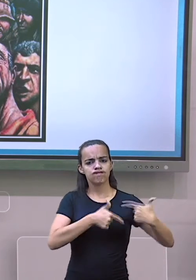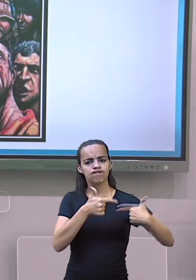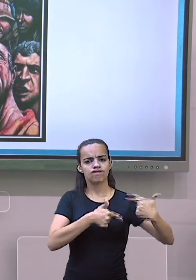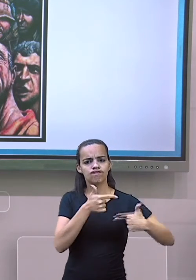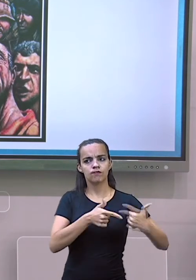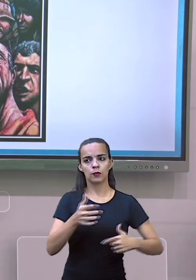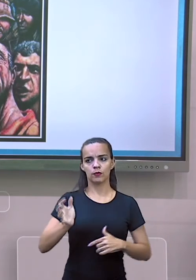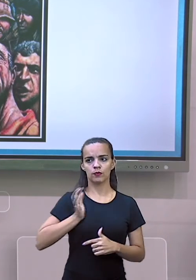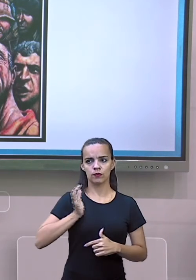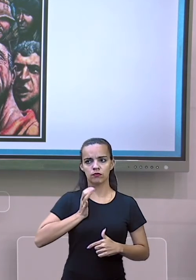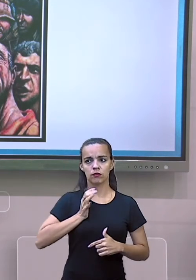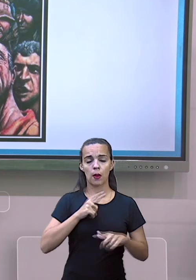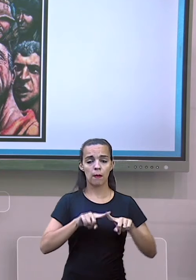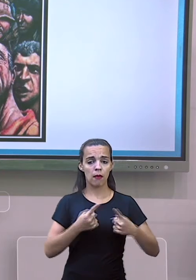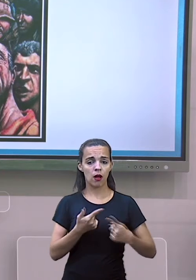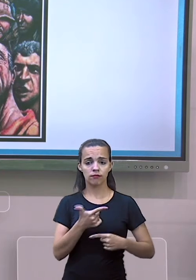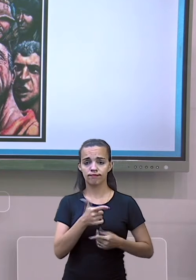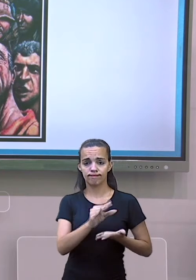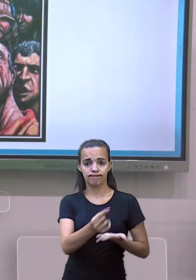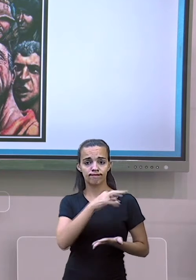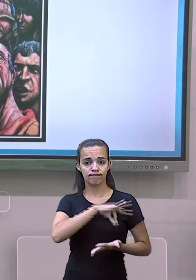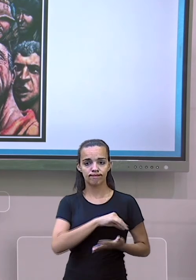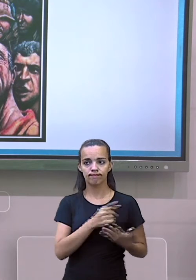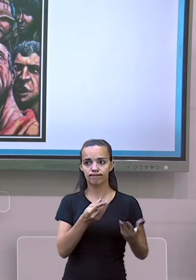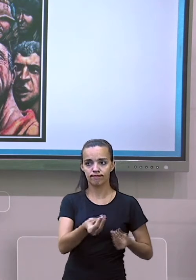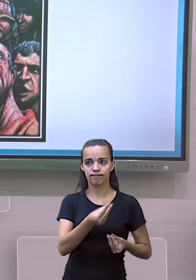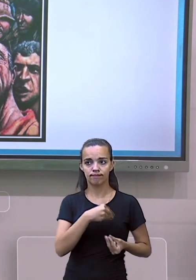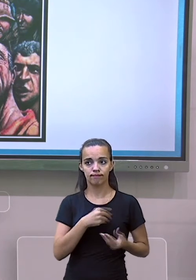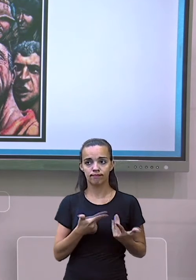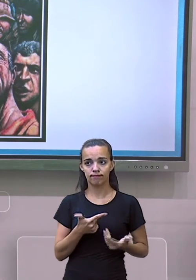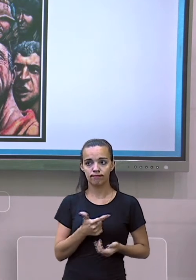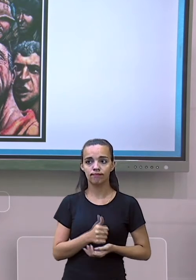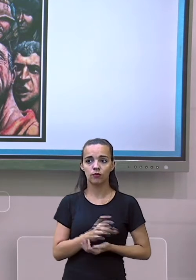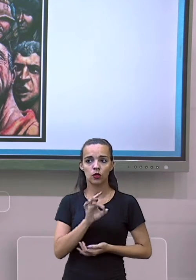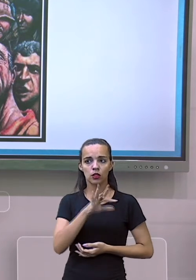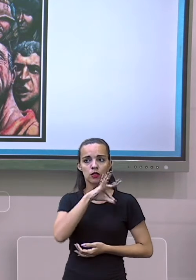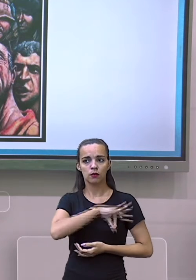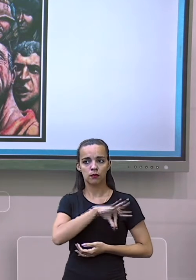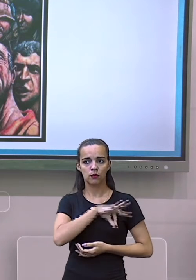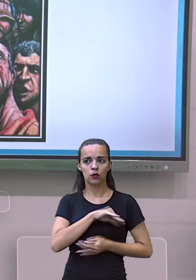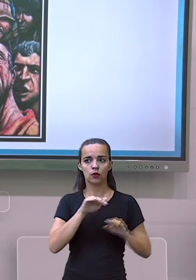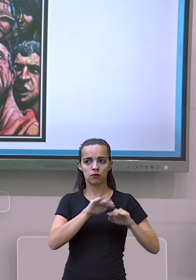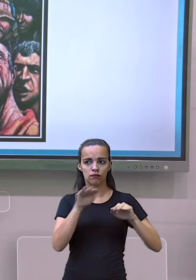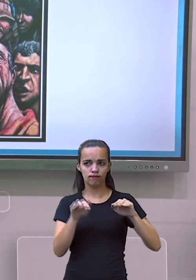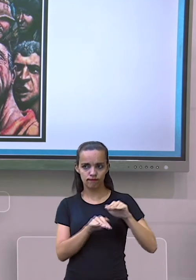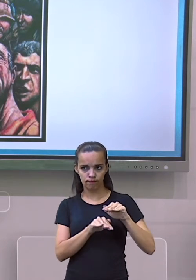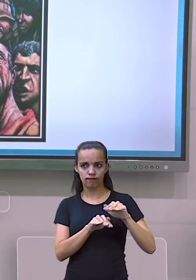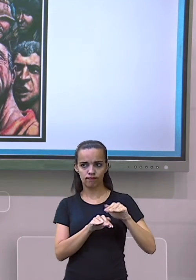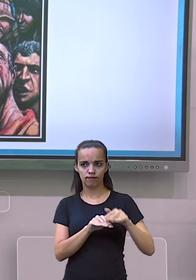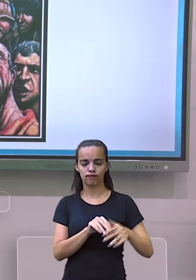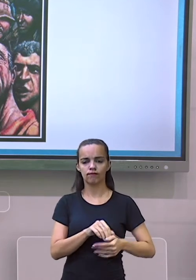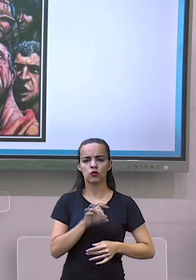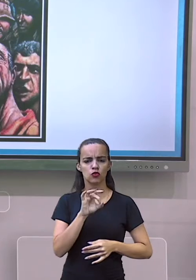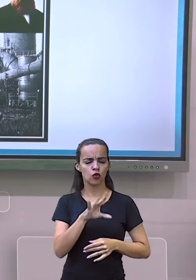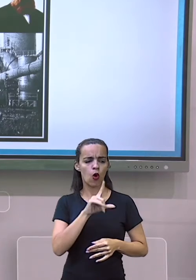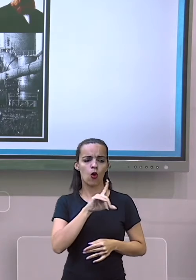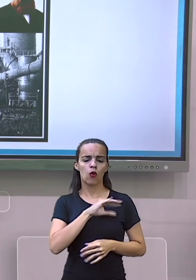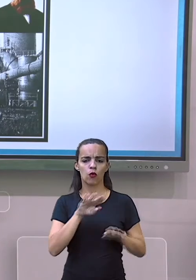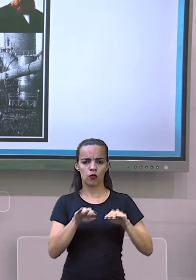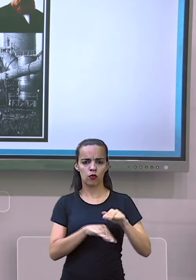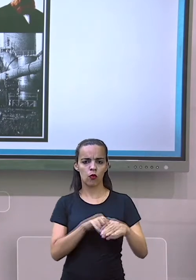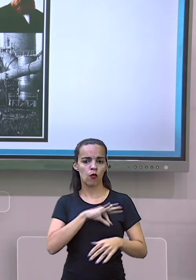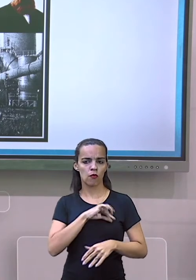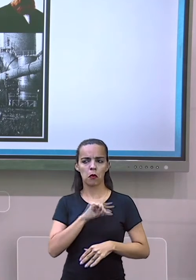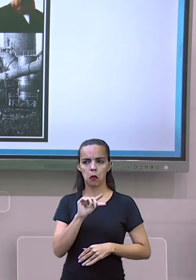riqueza sem, contudo, desfrutar dela, recebendo apenas baixas remunerações.